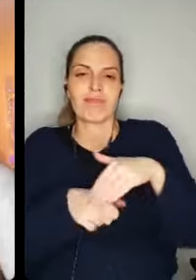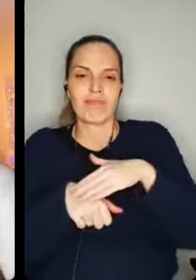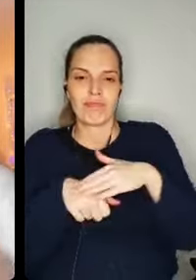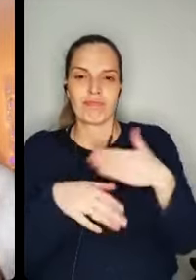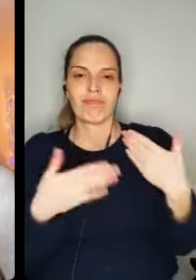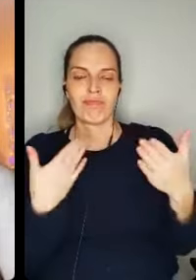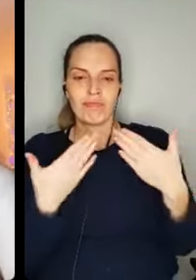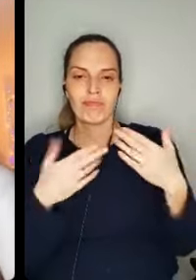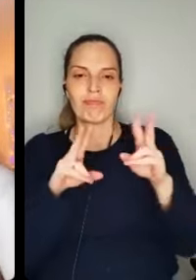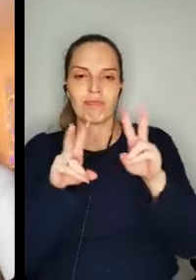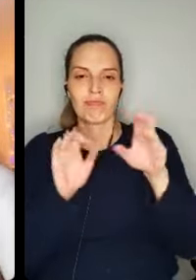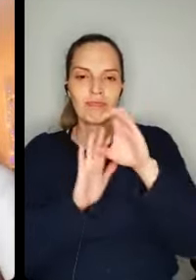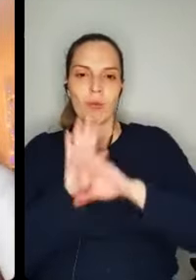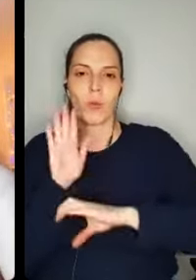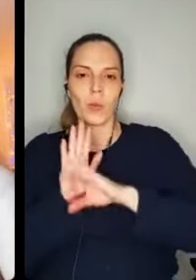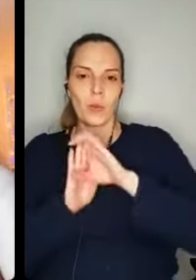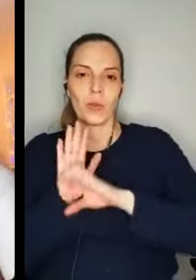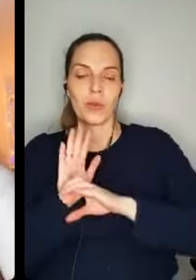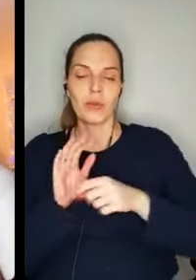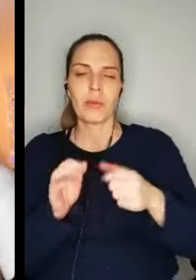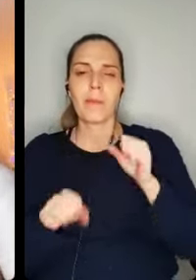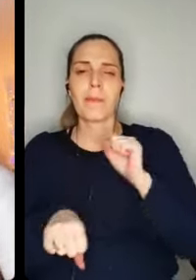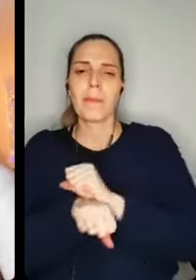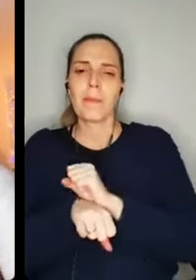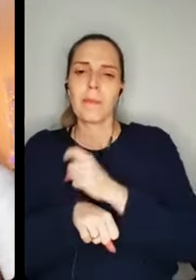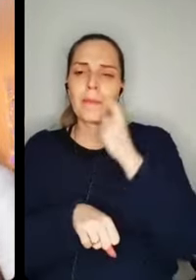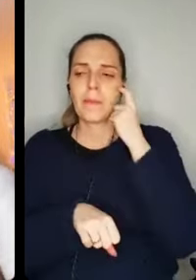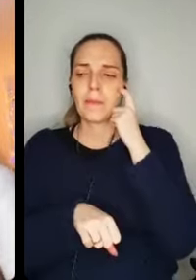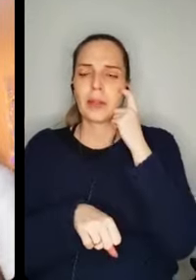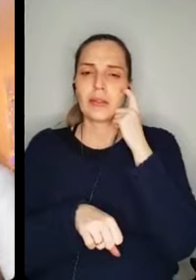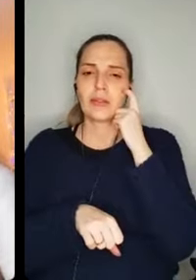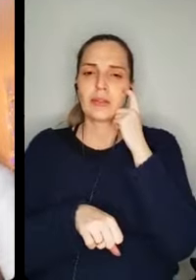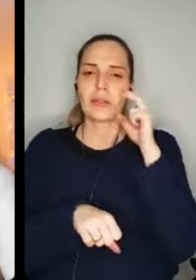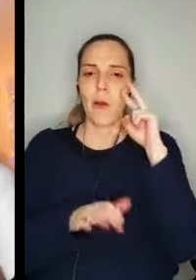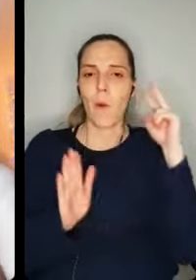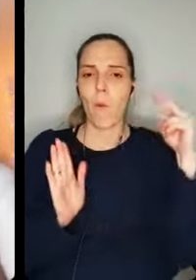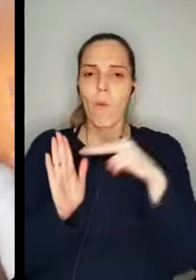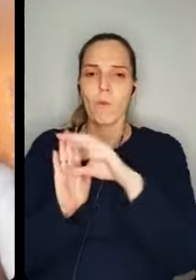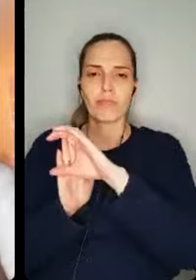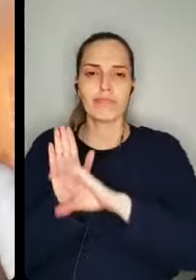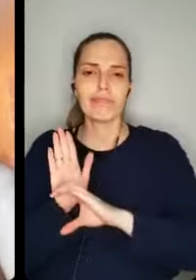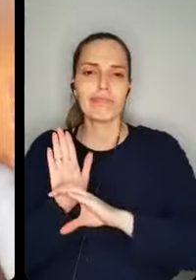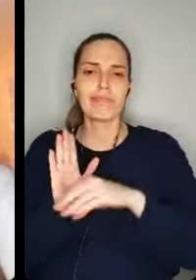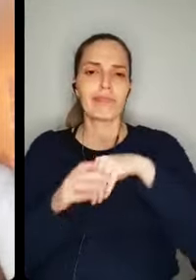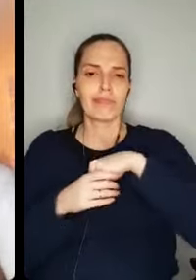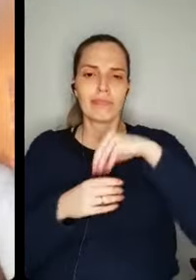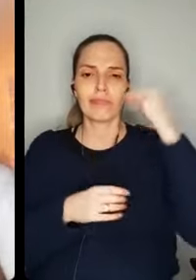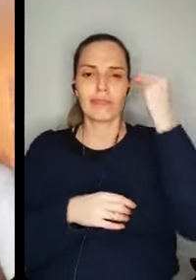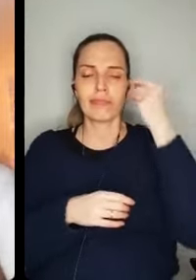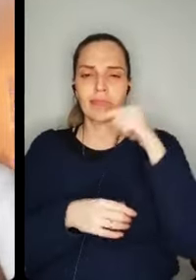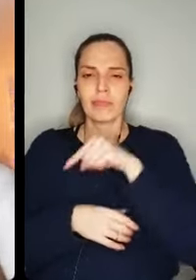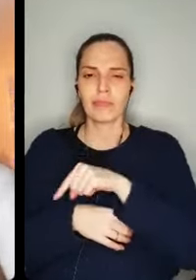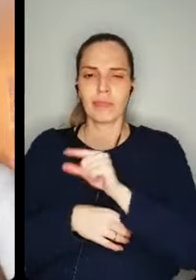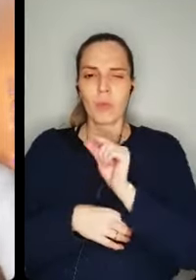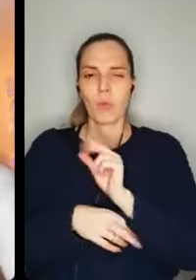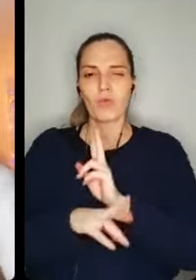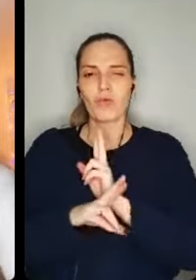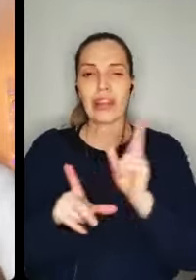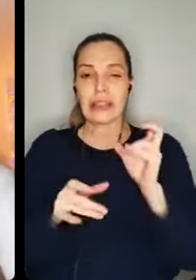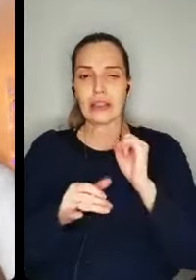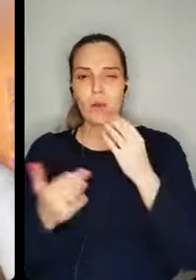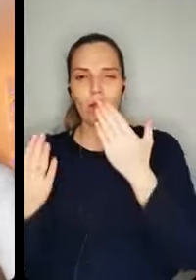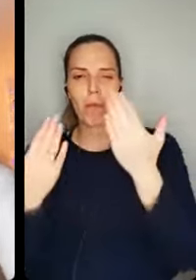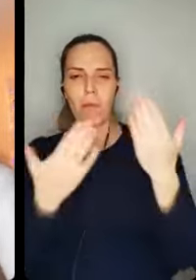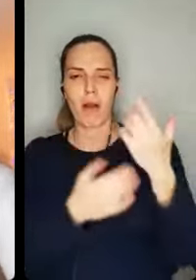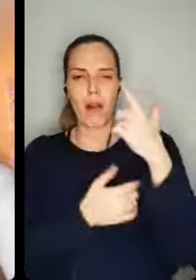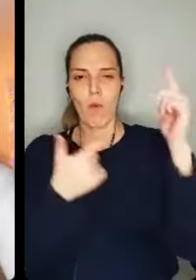gente para pensar, assim, o nosso currículo dentro da UFSPA, da psicologia, é um pouco diferenciado, assim, quando a gente compara com outras universidades, outros cursos,